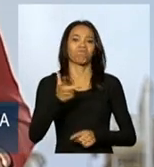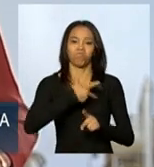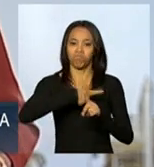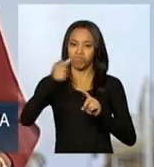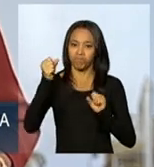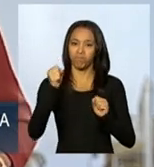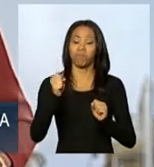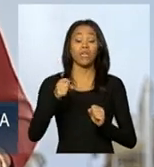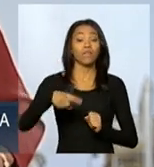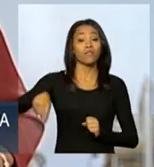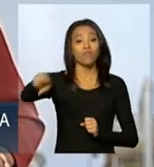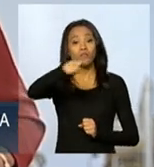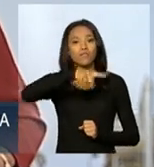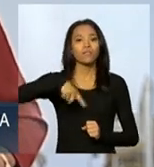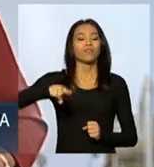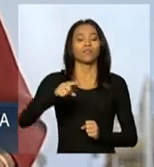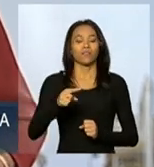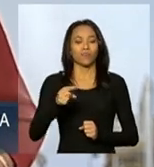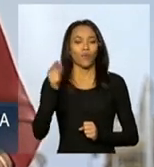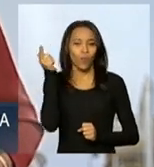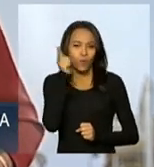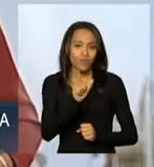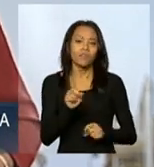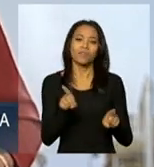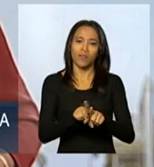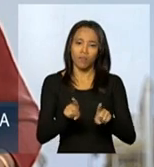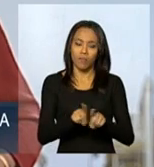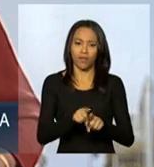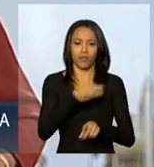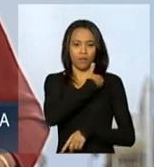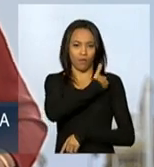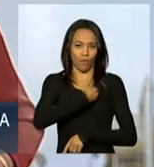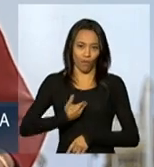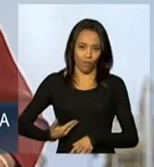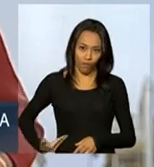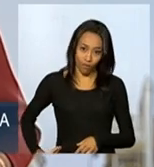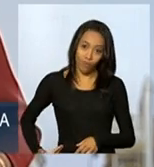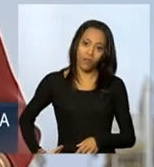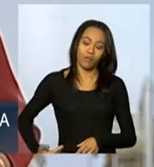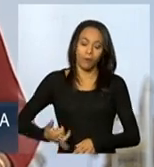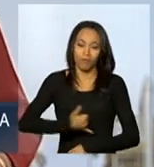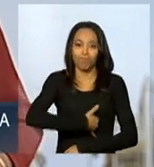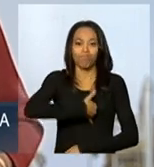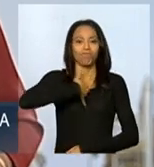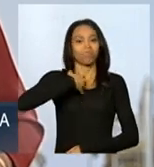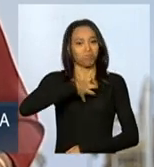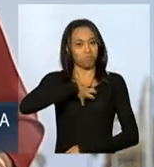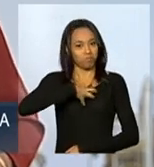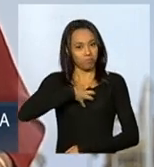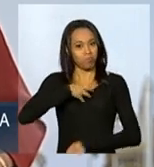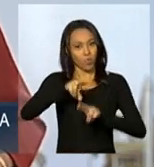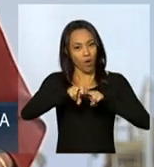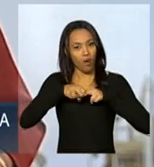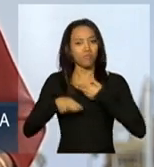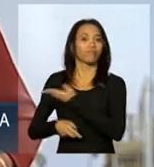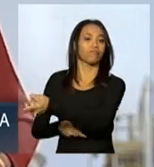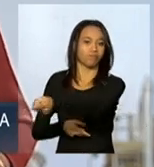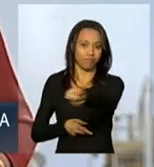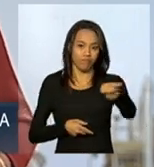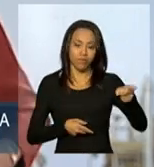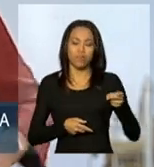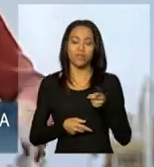uma realização que também o governo muito se orgulha. Muito se orgulha por